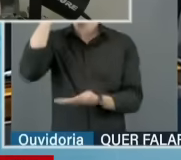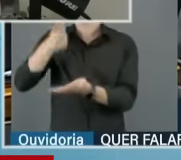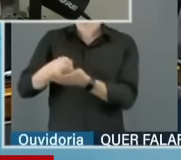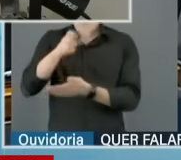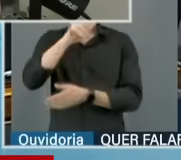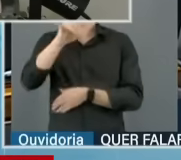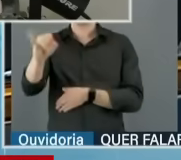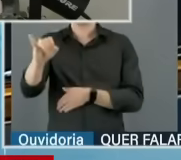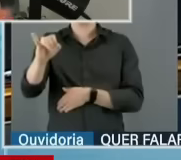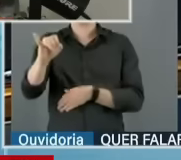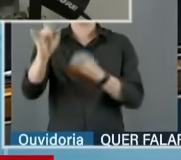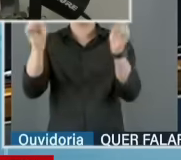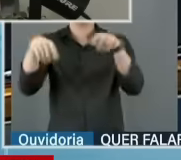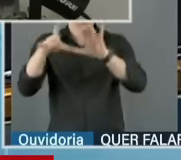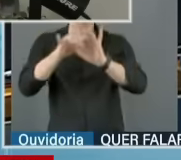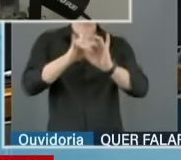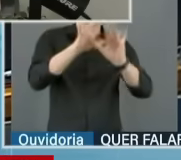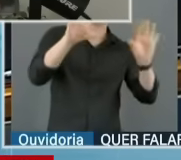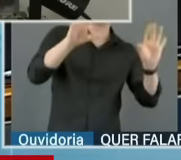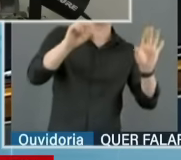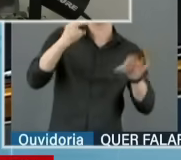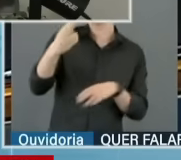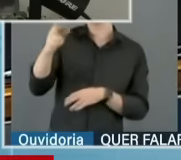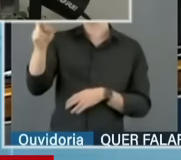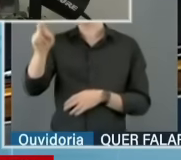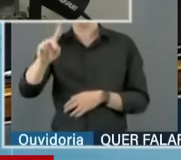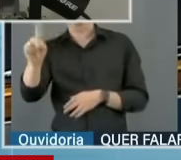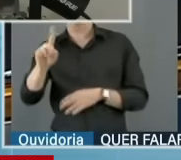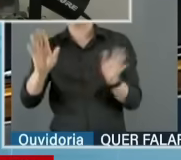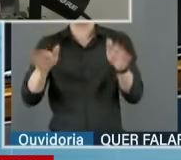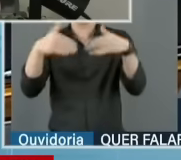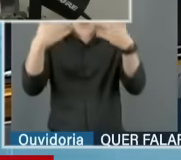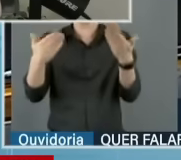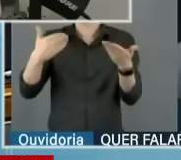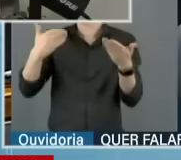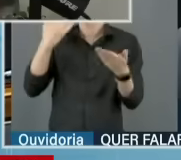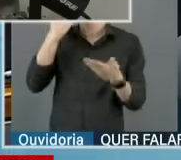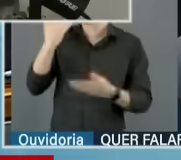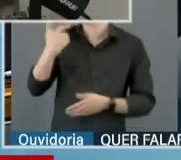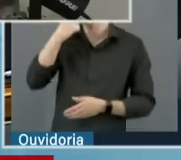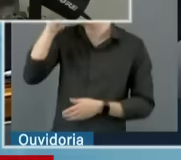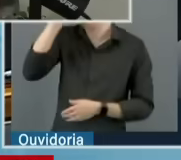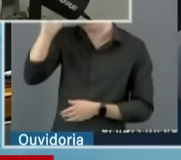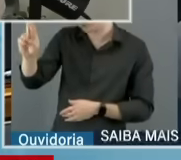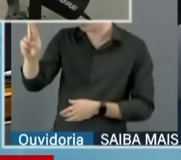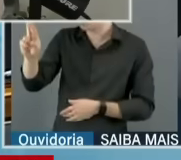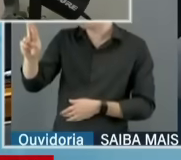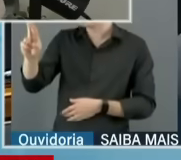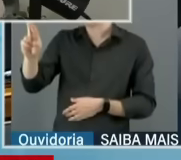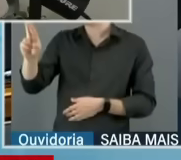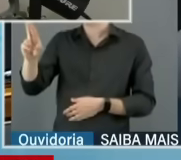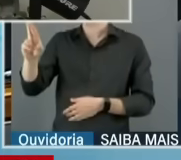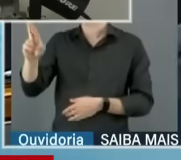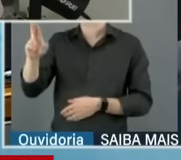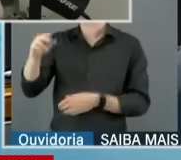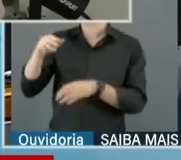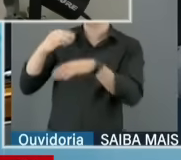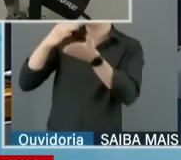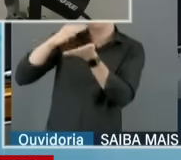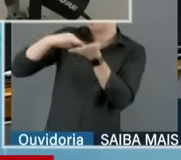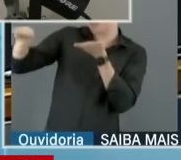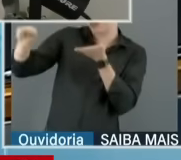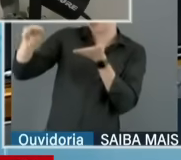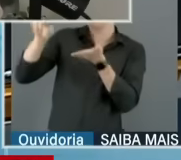gente viu que era o ex-diretor da ABIN na época. Por que isso é importante para a gente contextualizar aqui o nosso telespectador e